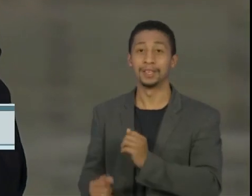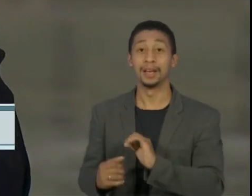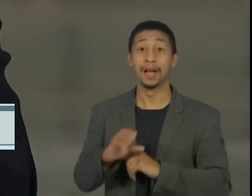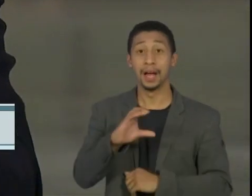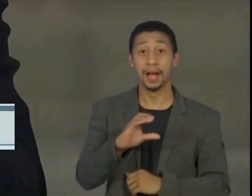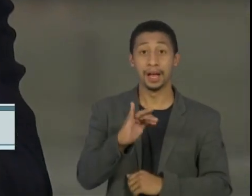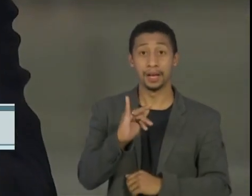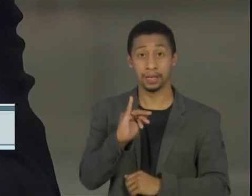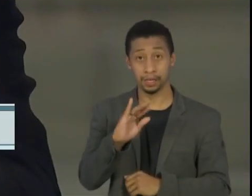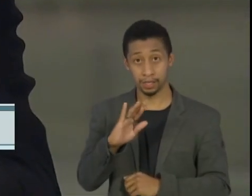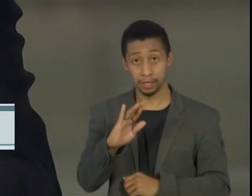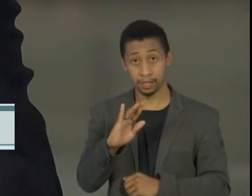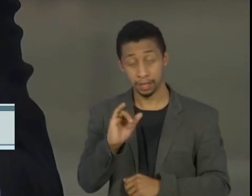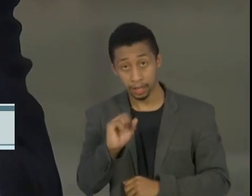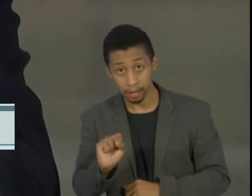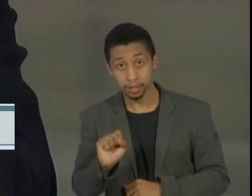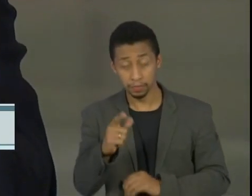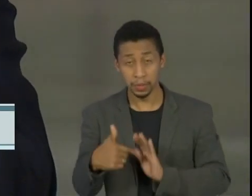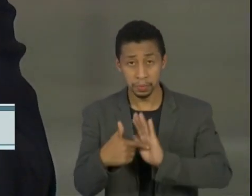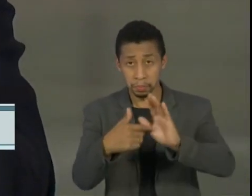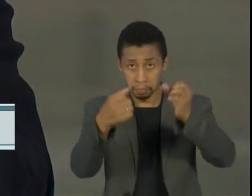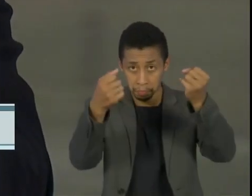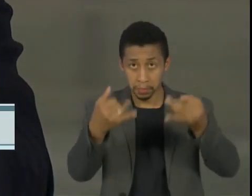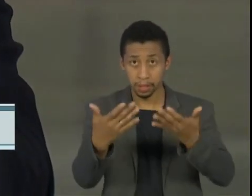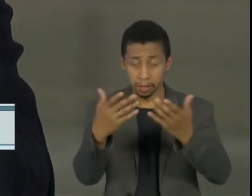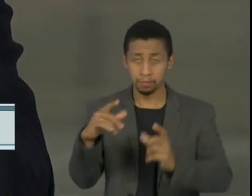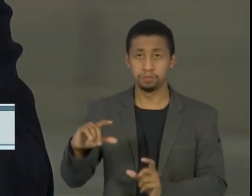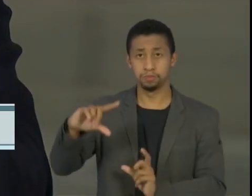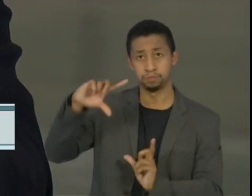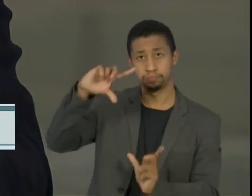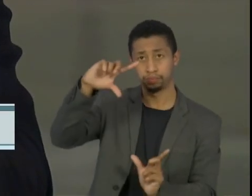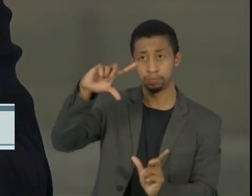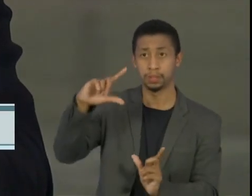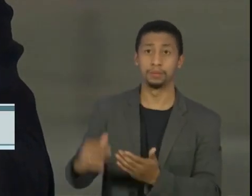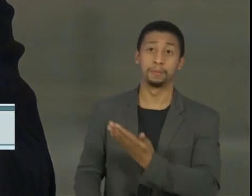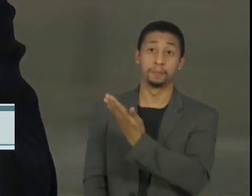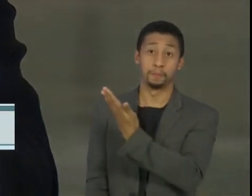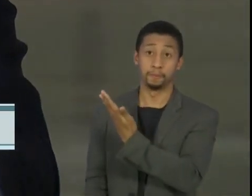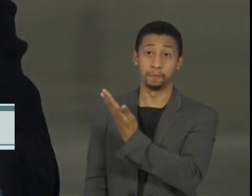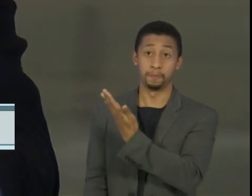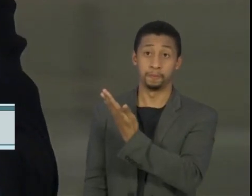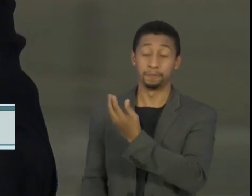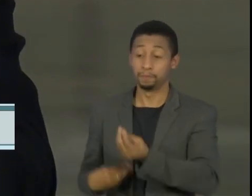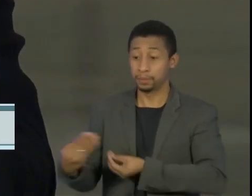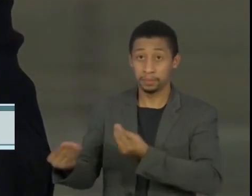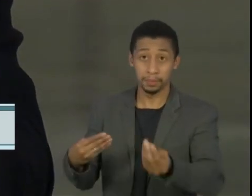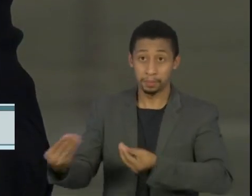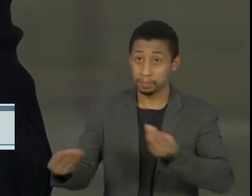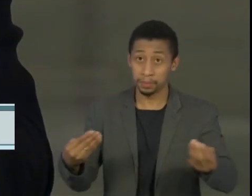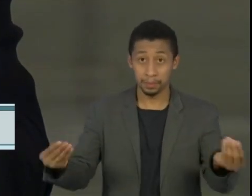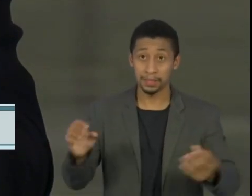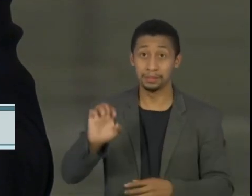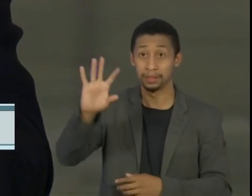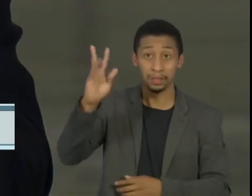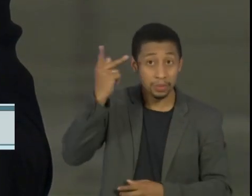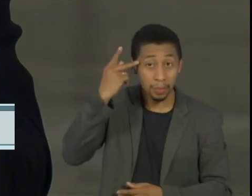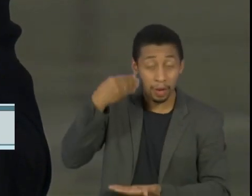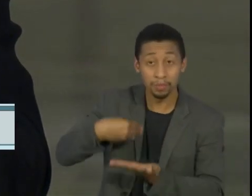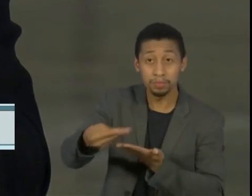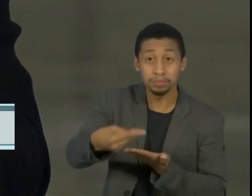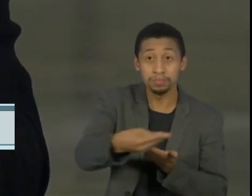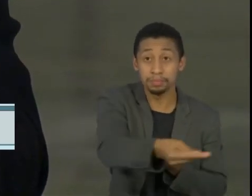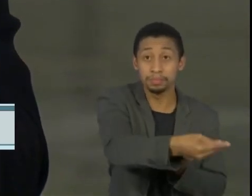falar. São milhares desses cartazes que já estão sendo distribuídos na Grande São Paulo e,